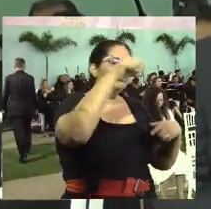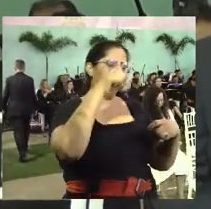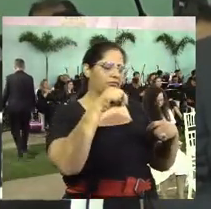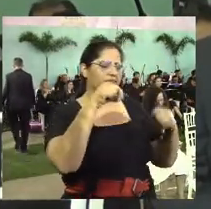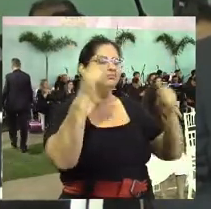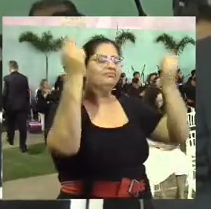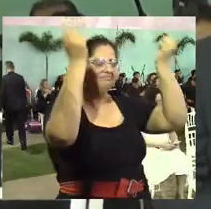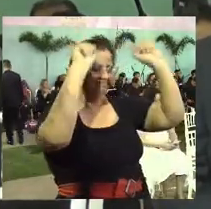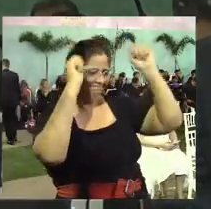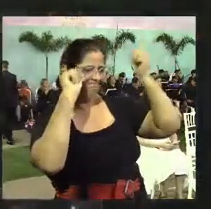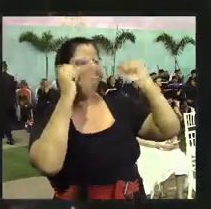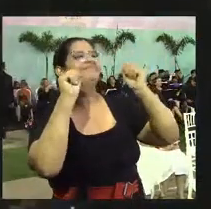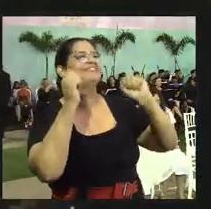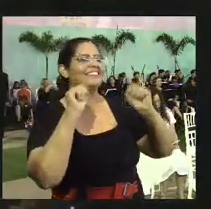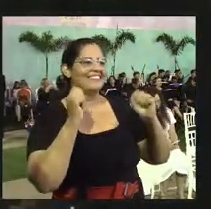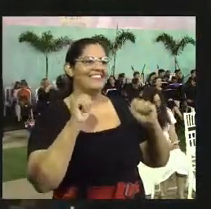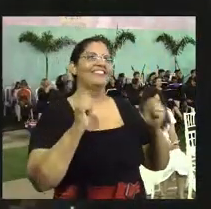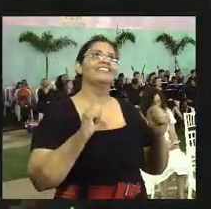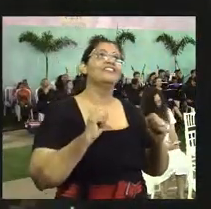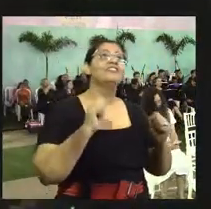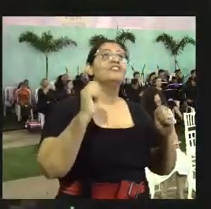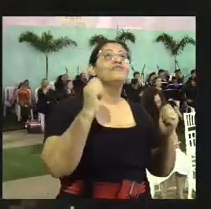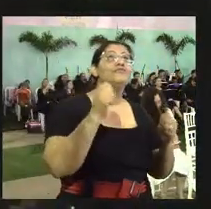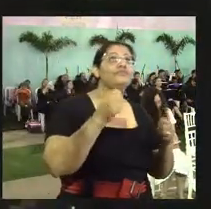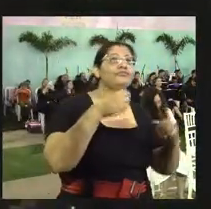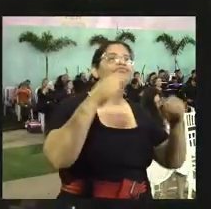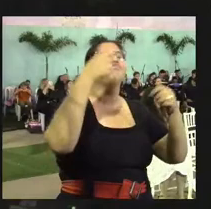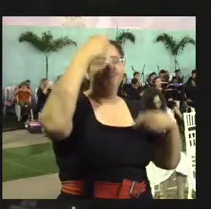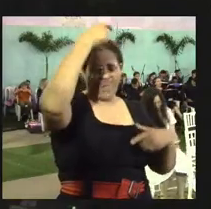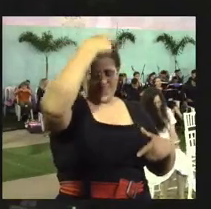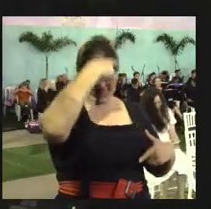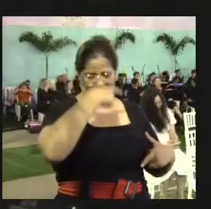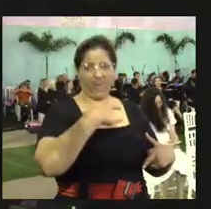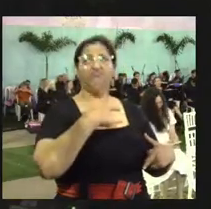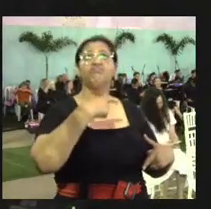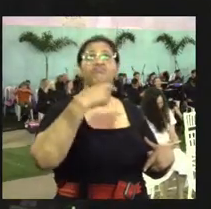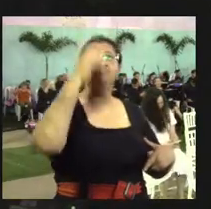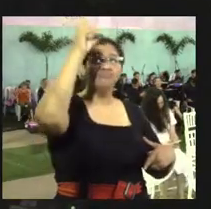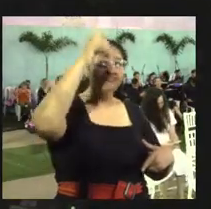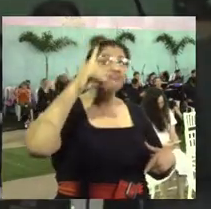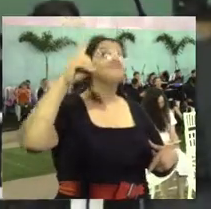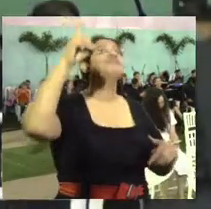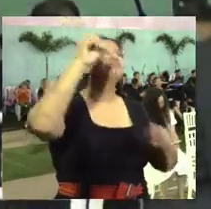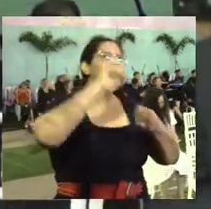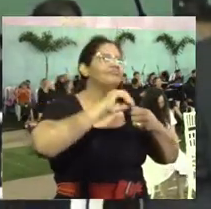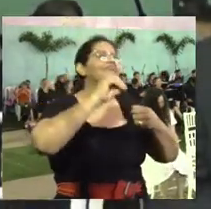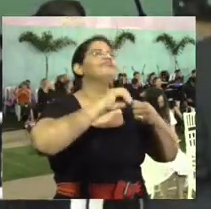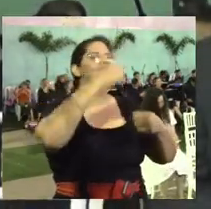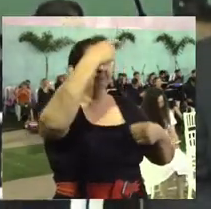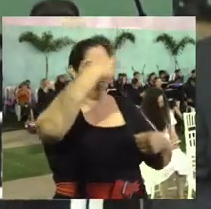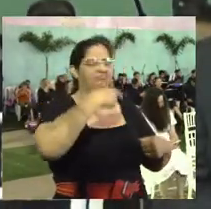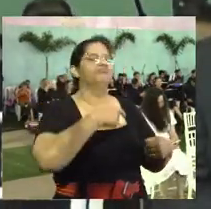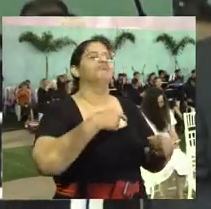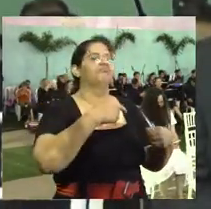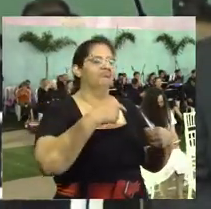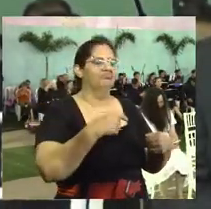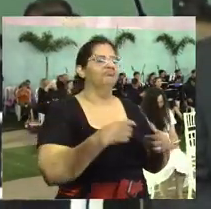adorar então adorarei vou adorado foi assim que Deus me fez então Adorarei